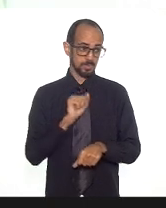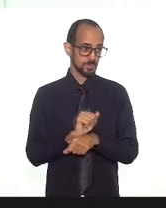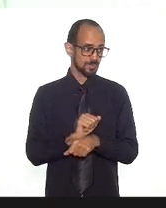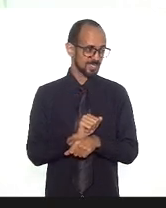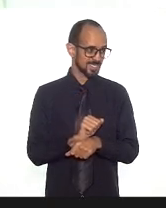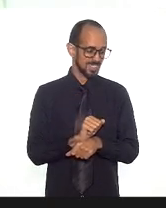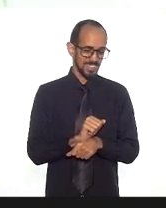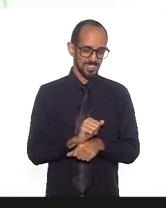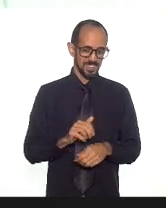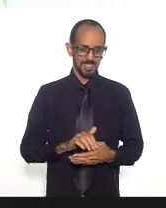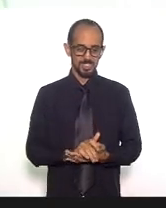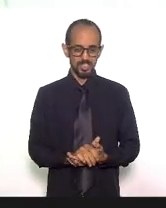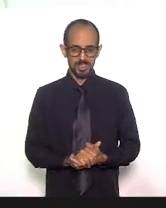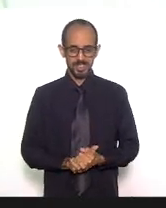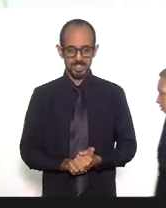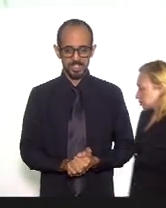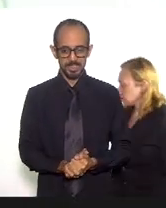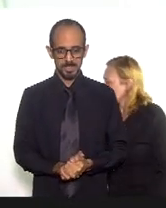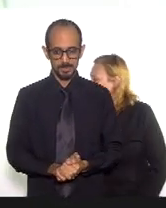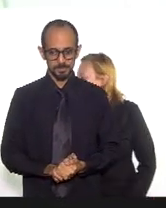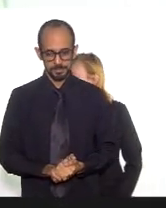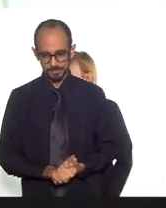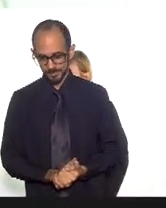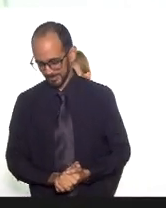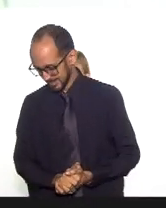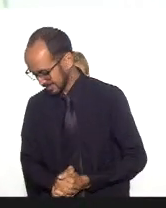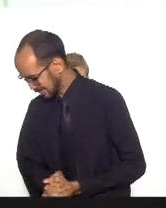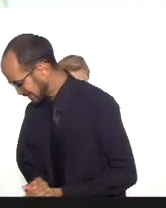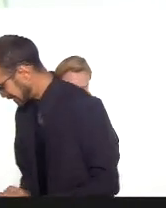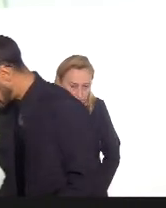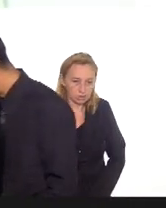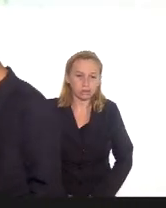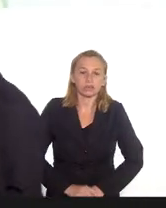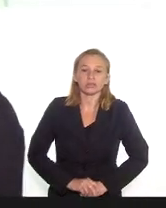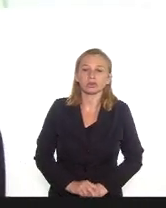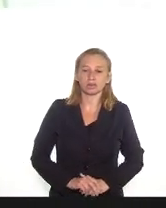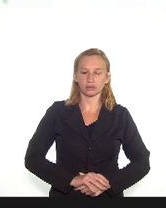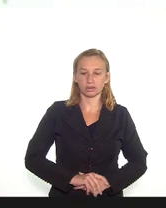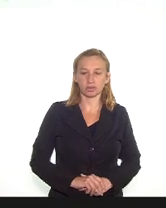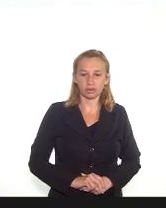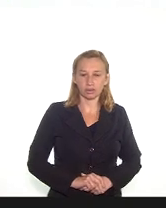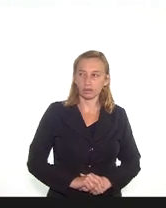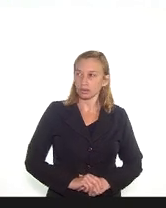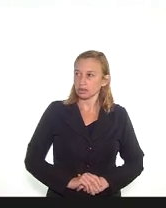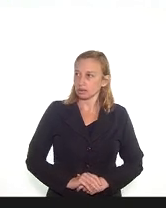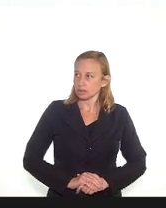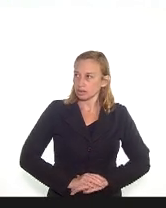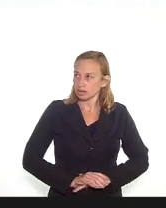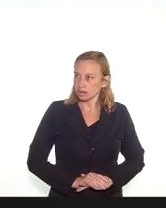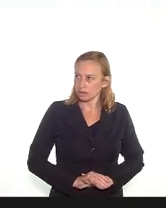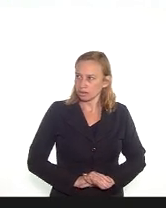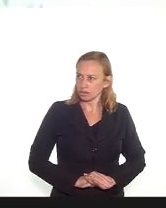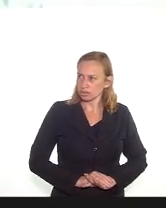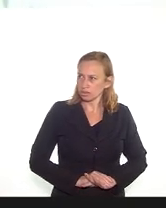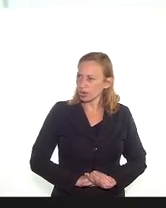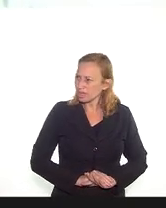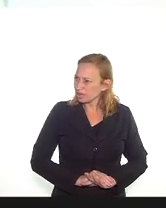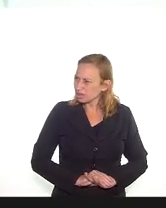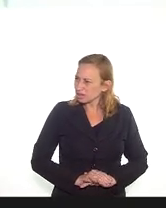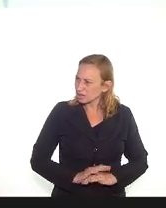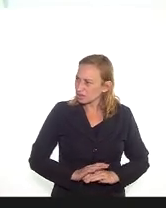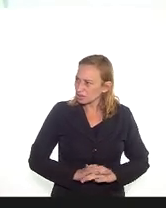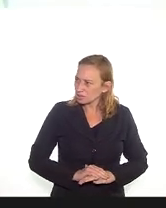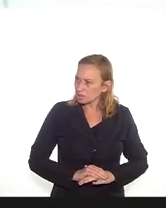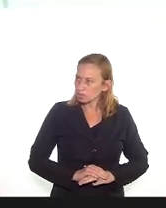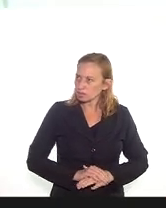certo momento, do fornecimento de bolsas para determinadas disciplinas por um filigrana jurídico, né, da